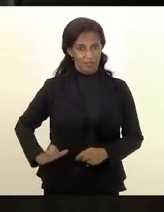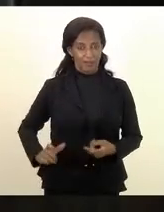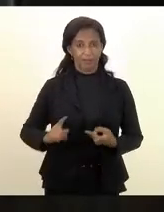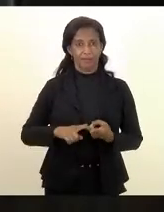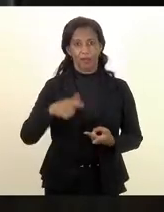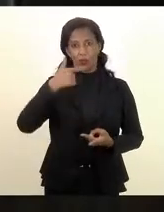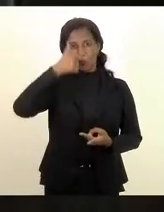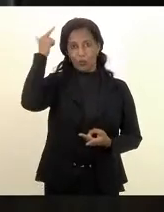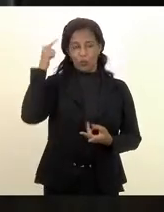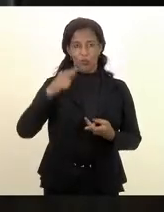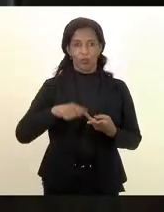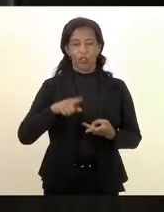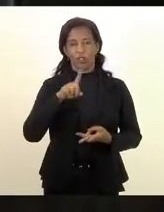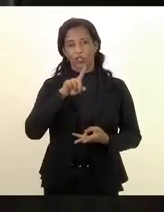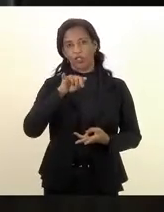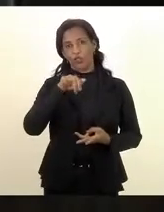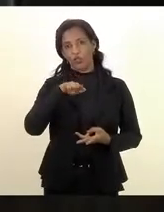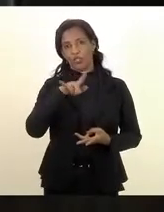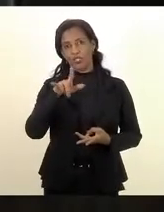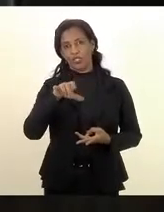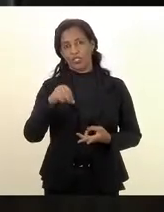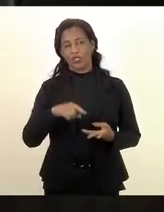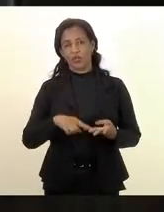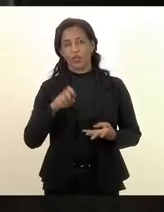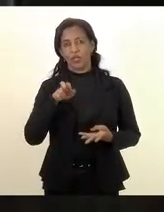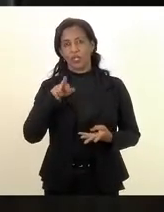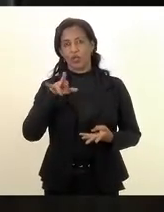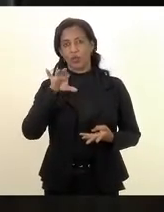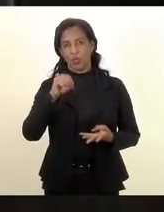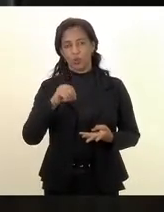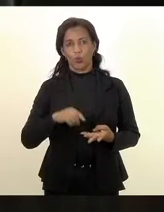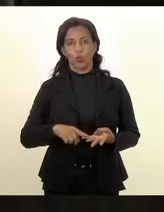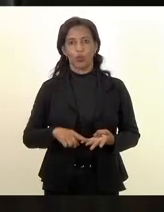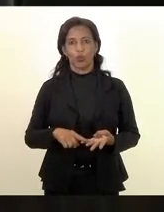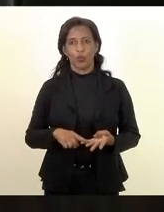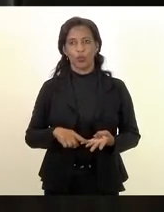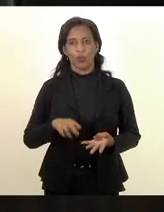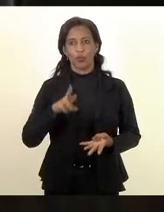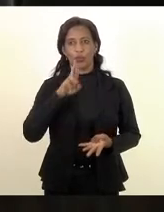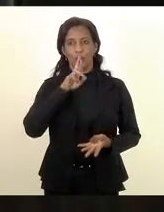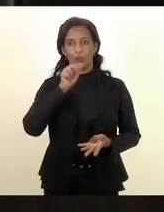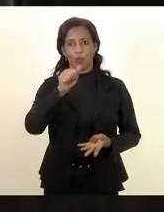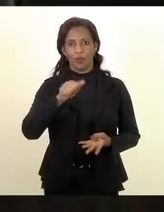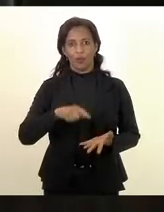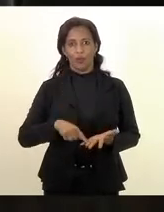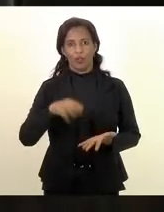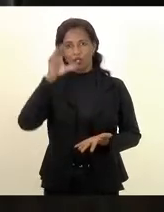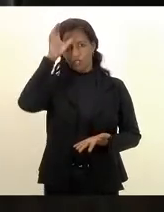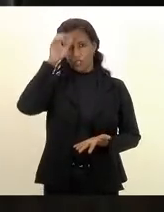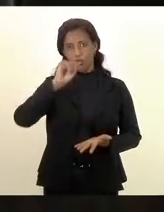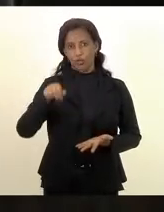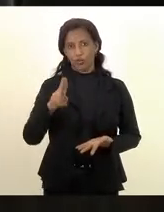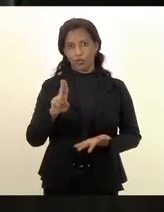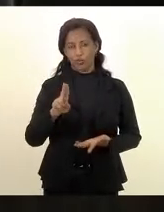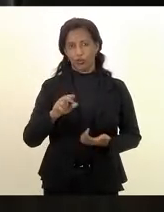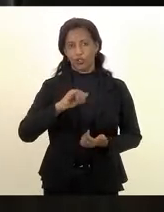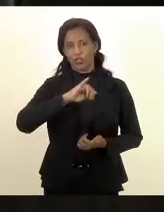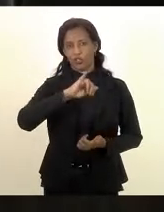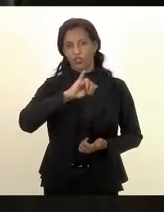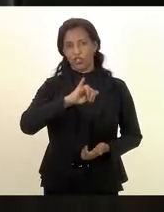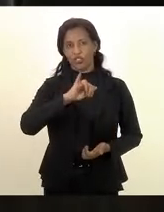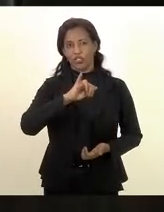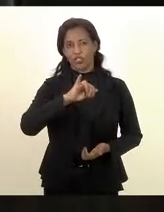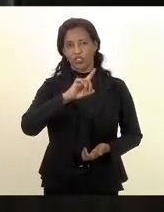Luiz Paulo Dionísio Lins Eurico Júnior Rodrigo Amorim Tia Ju Jaumir